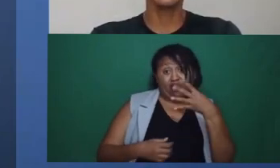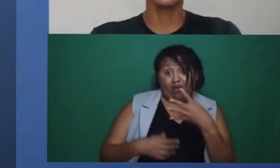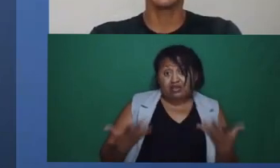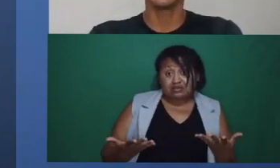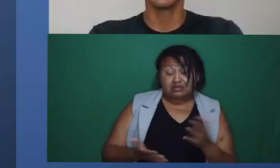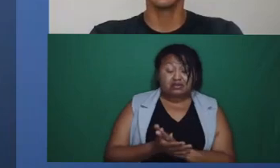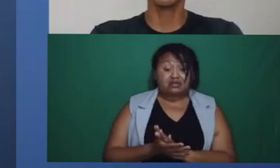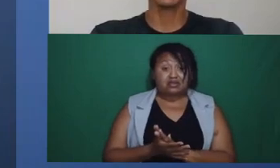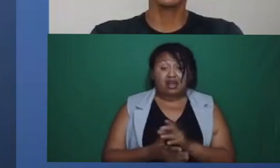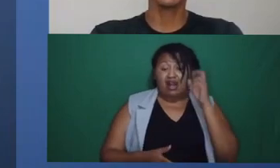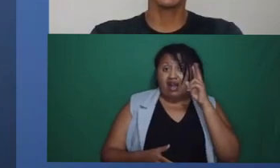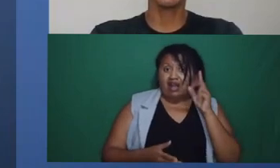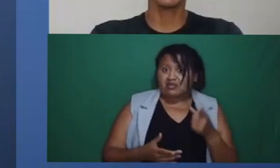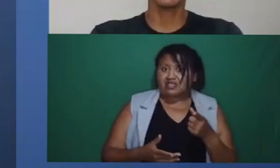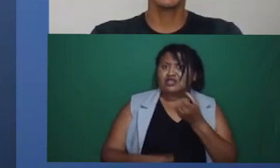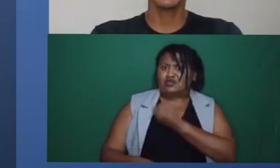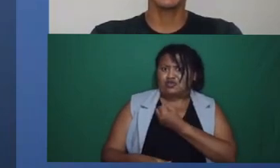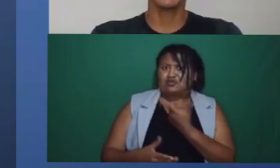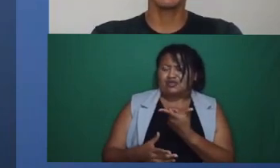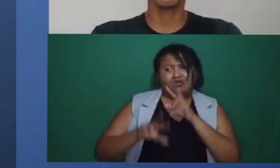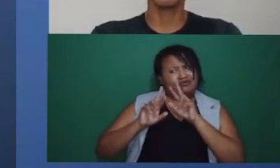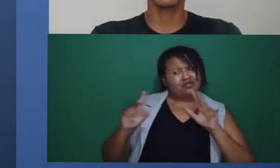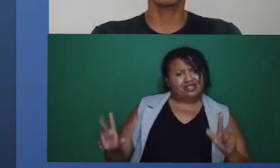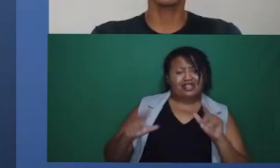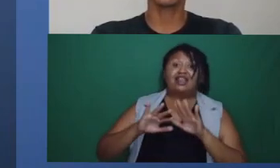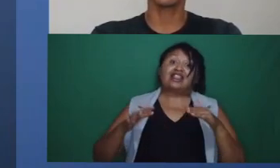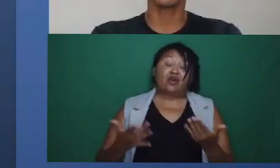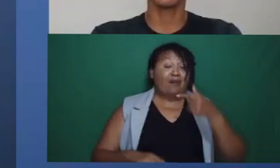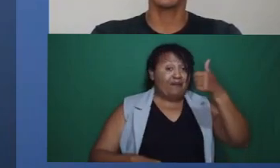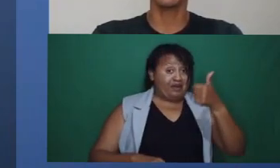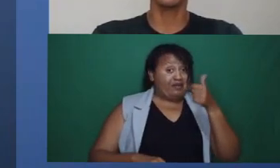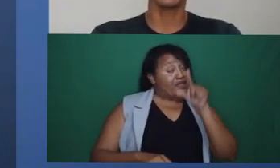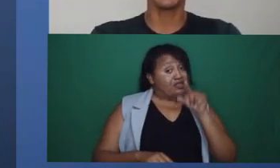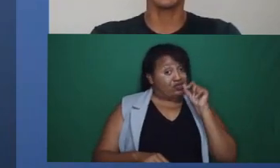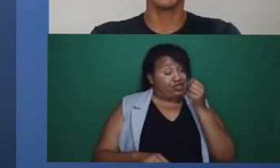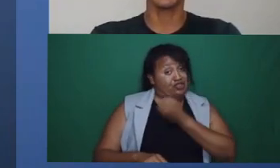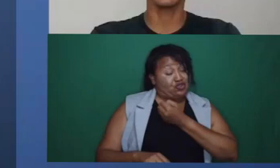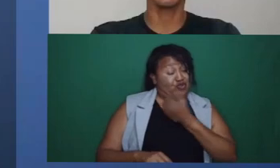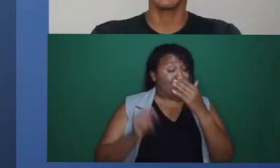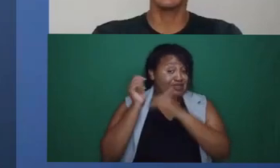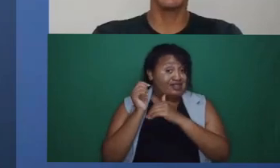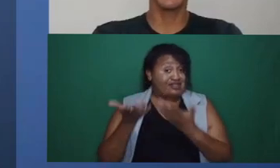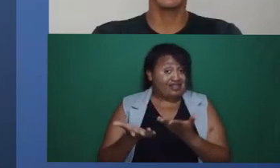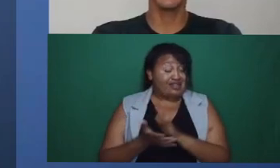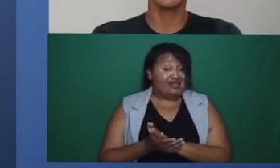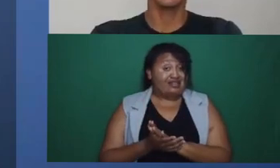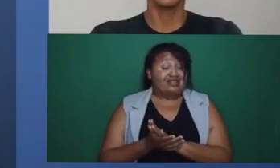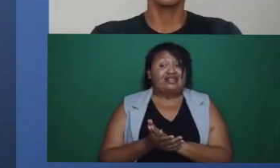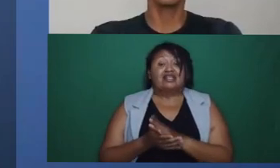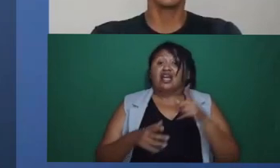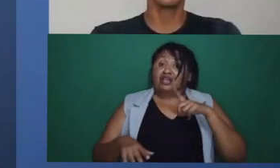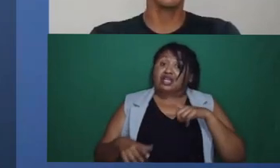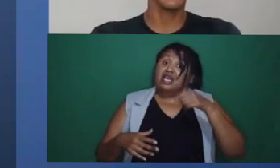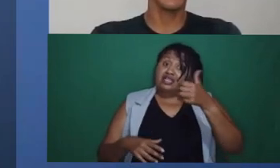deles lembrem que os algarismos são distintos Então a primeira opção de número da senha e de algarismo da senha